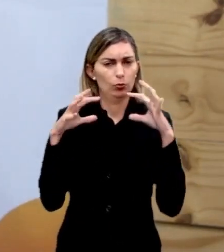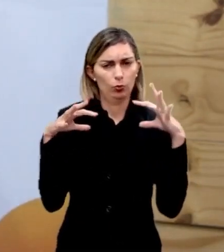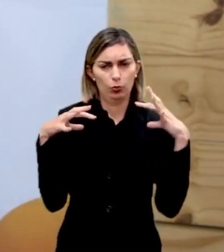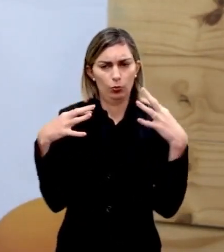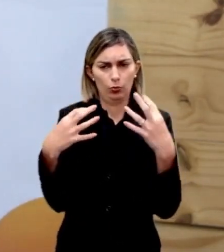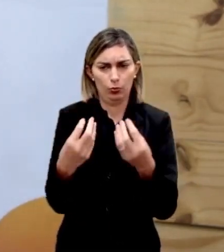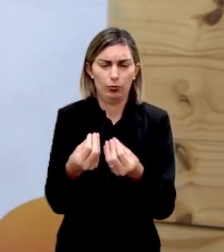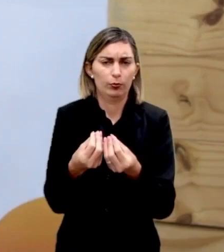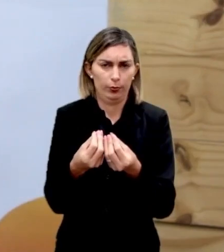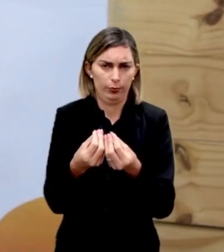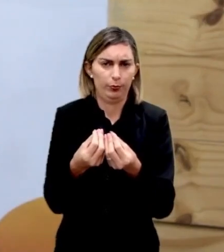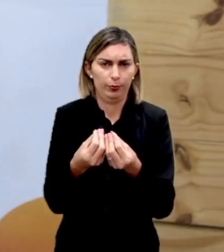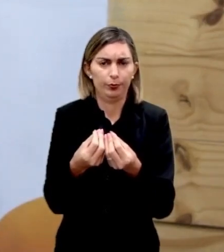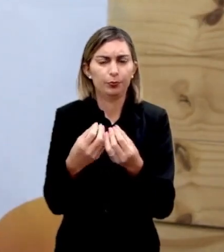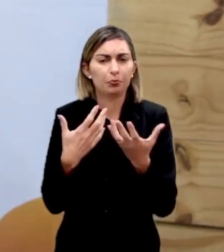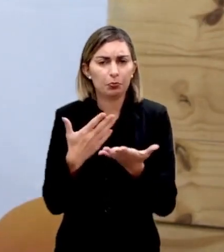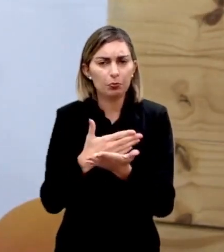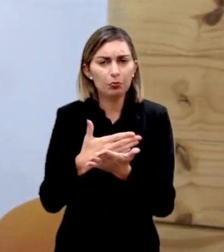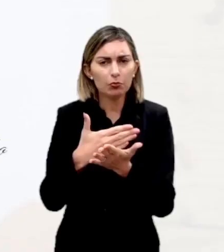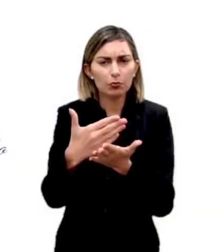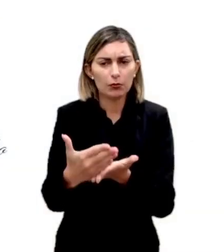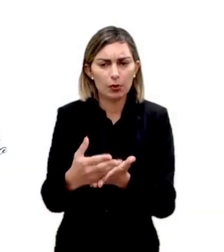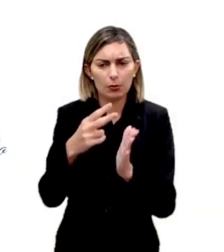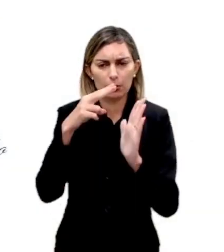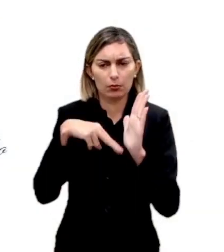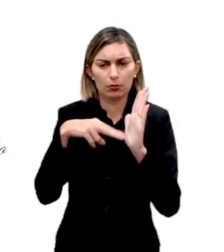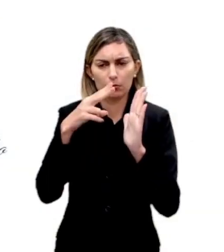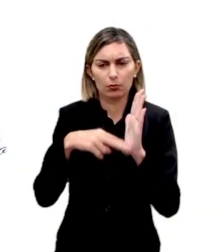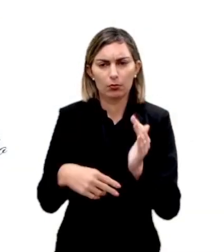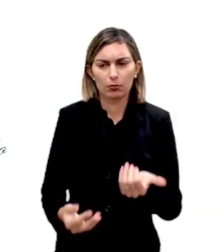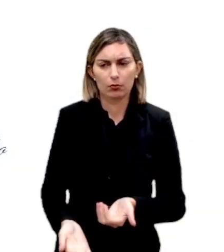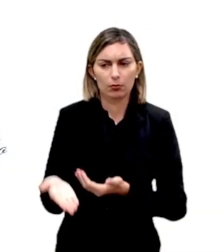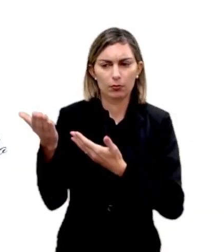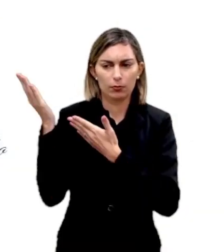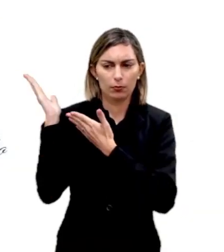planeta. Vamos começar lendo aqui